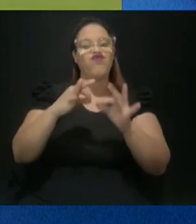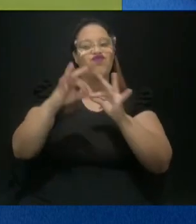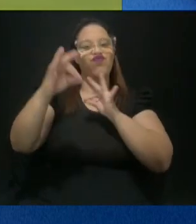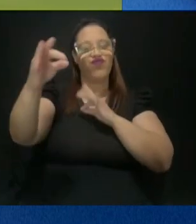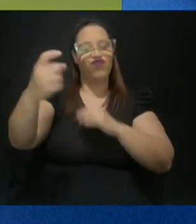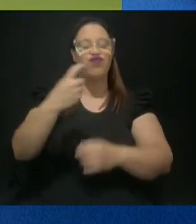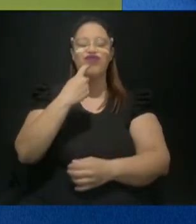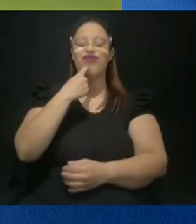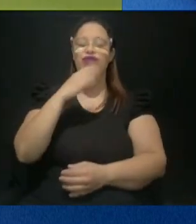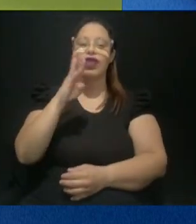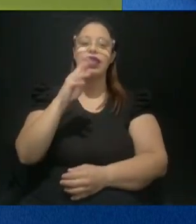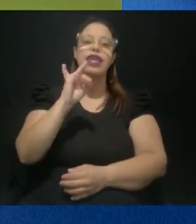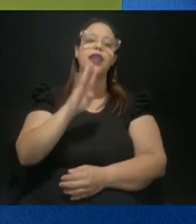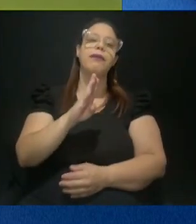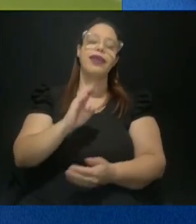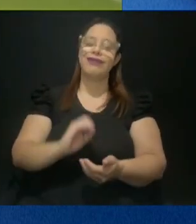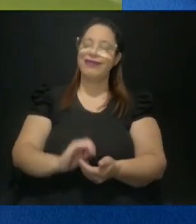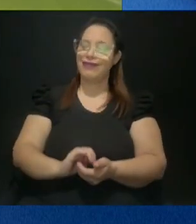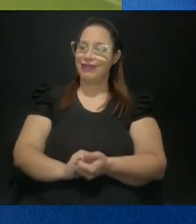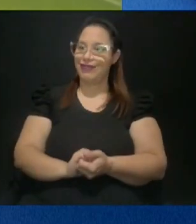B.